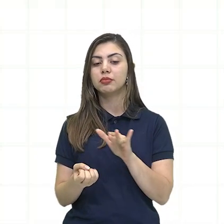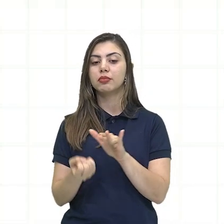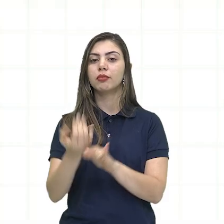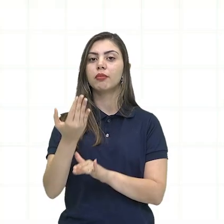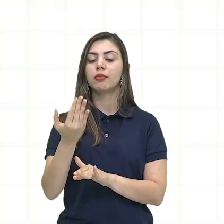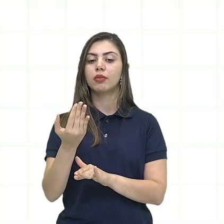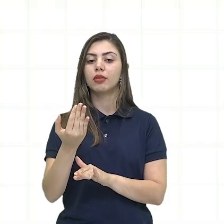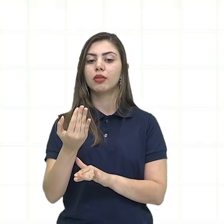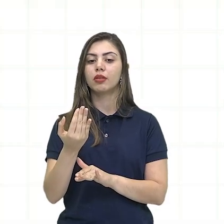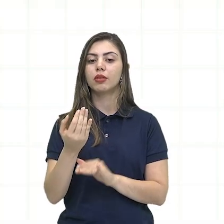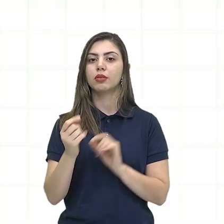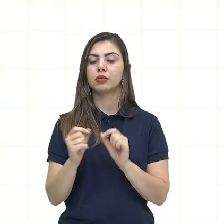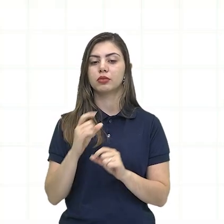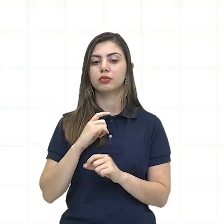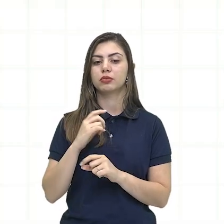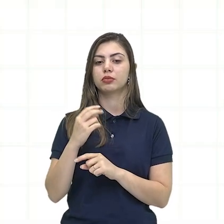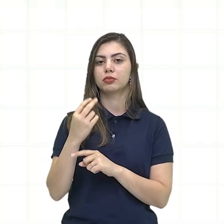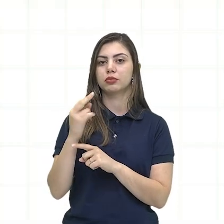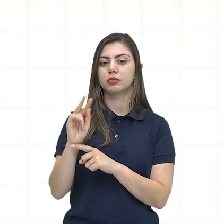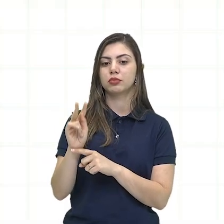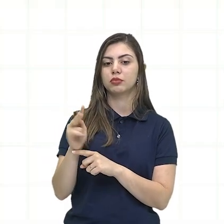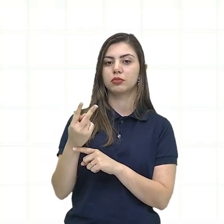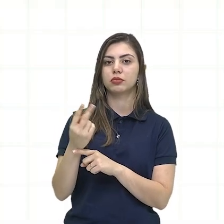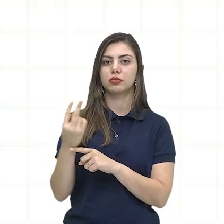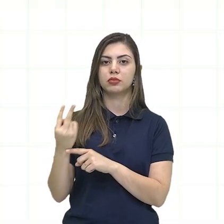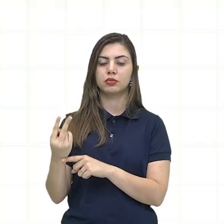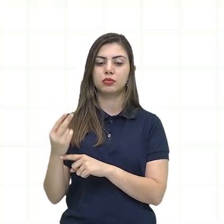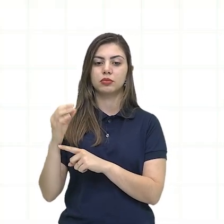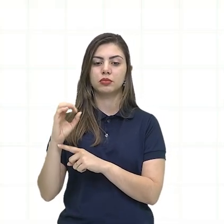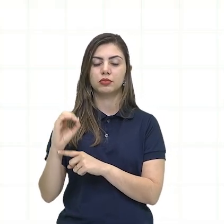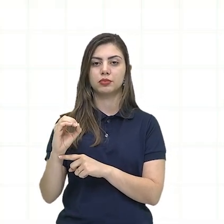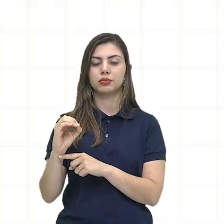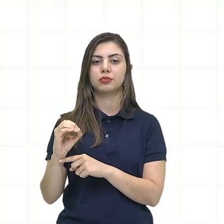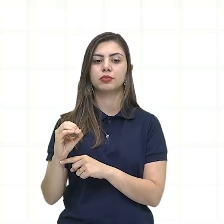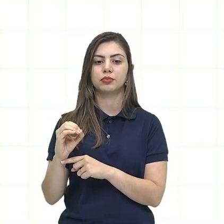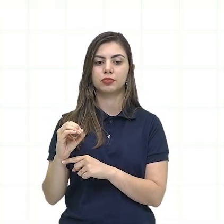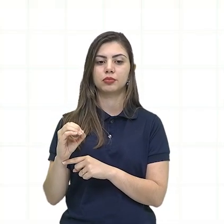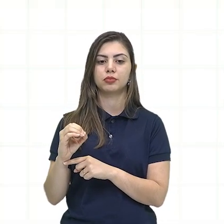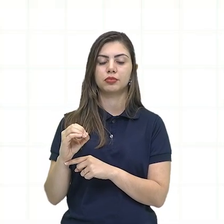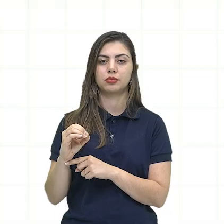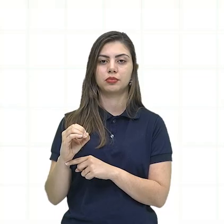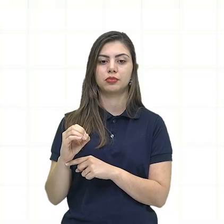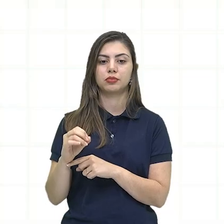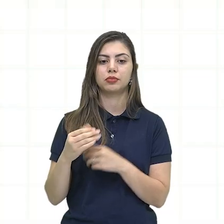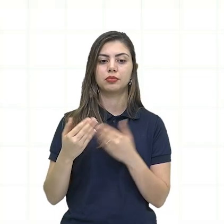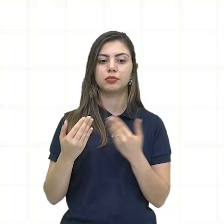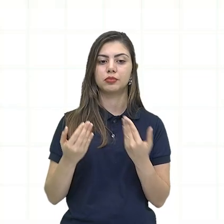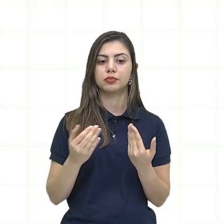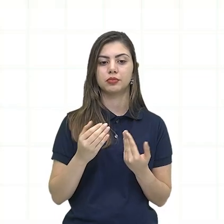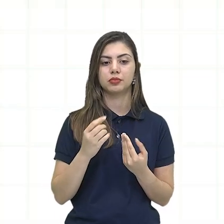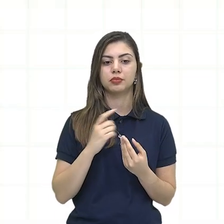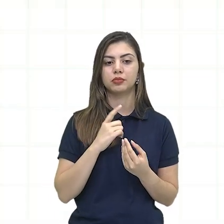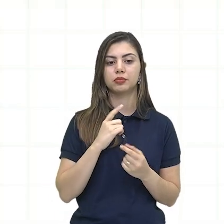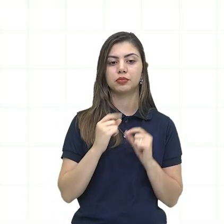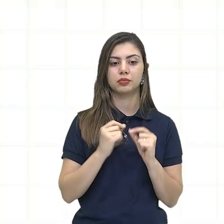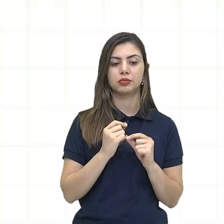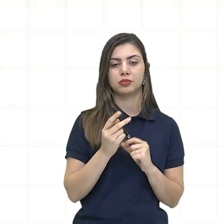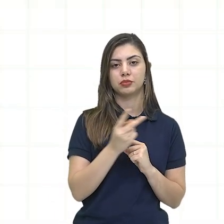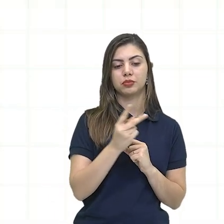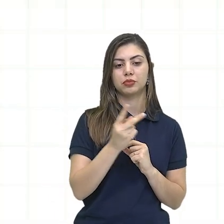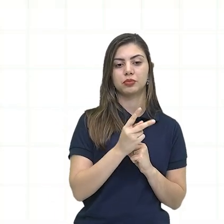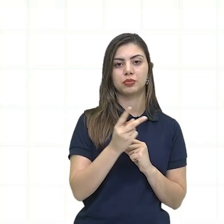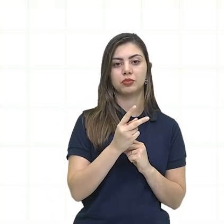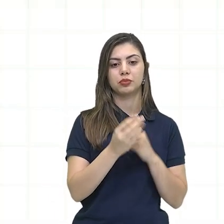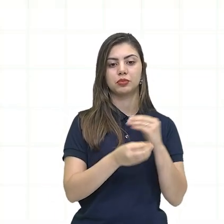ter 2H com O. E aí, esse se une com esse,